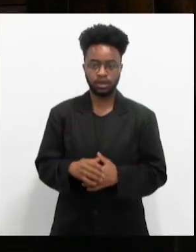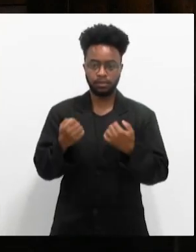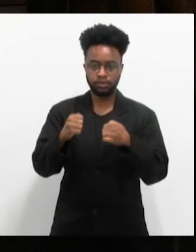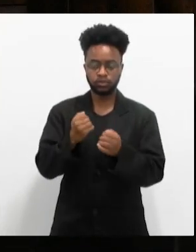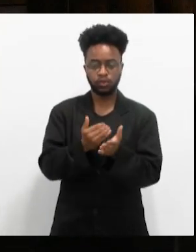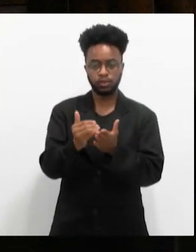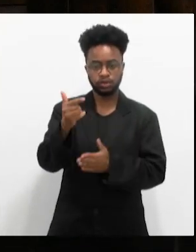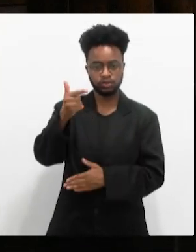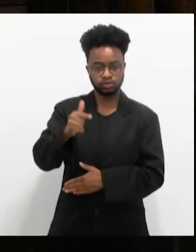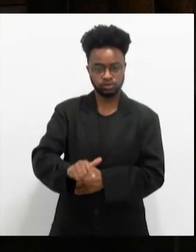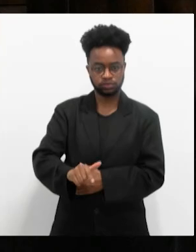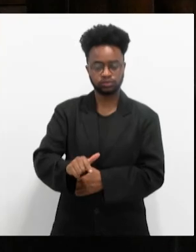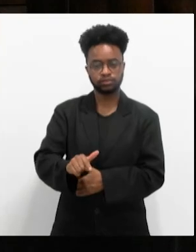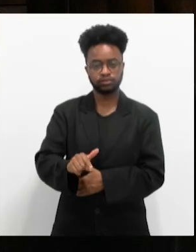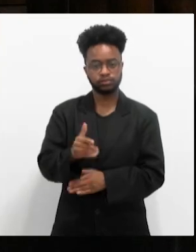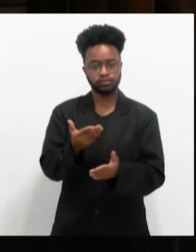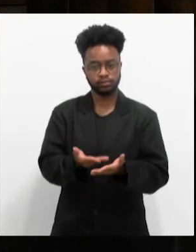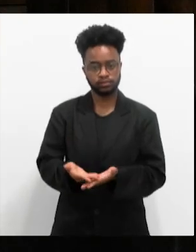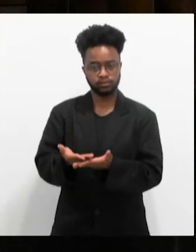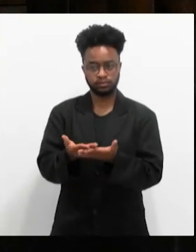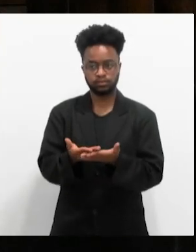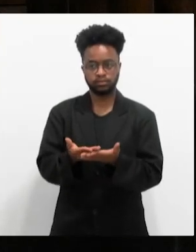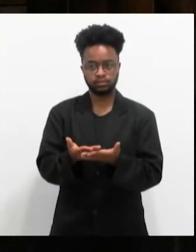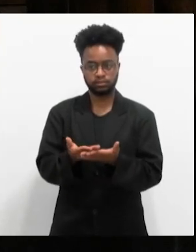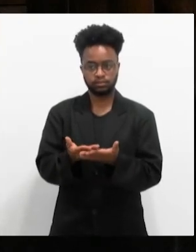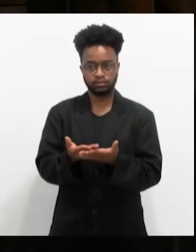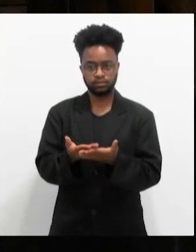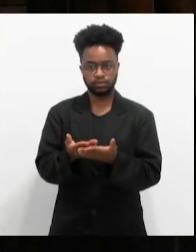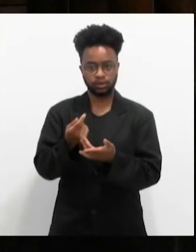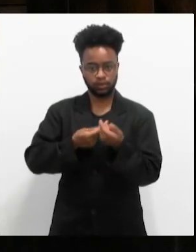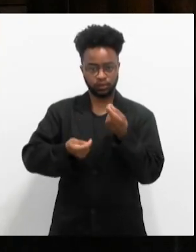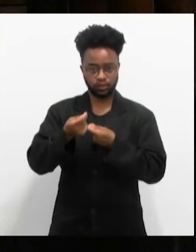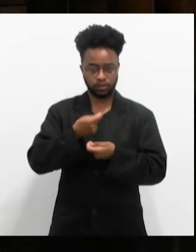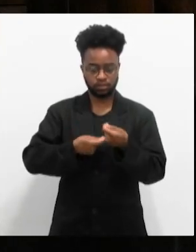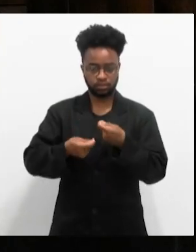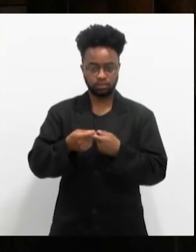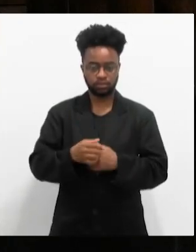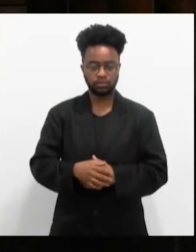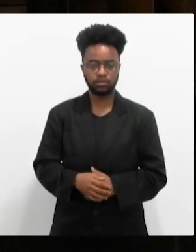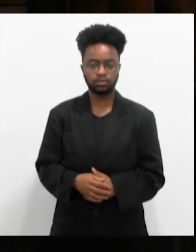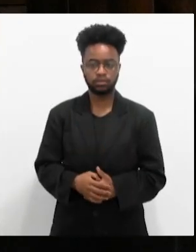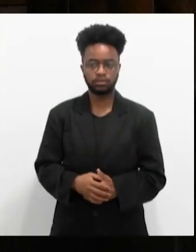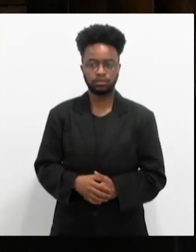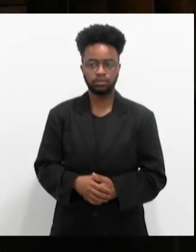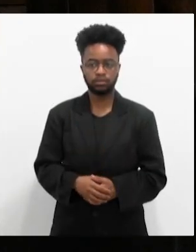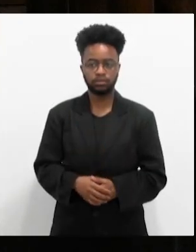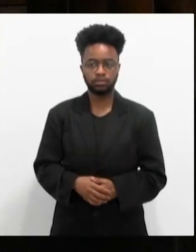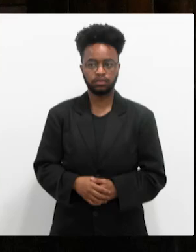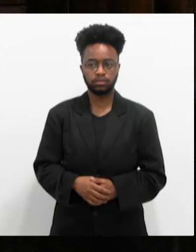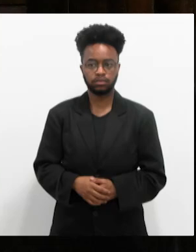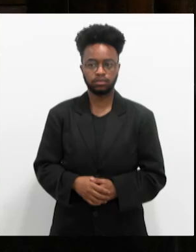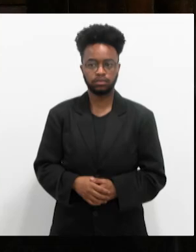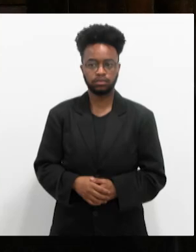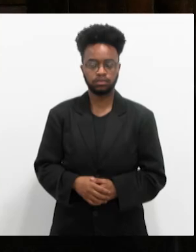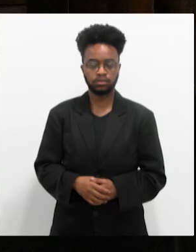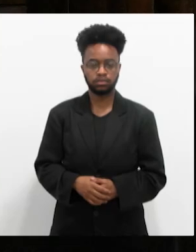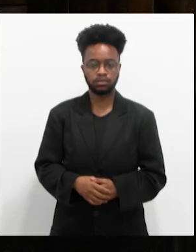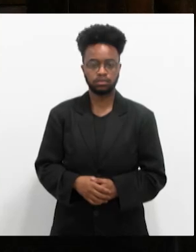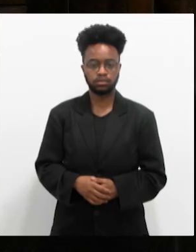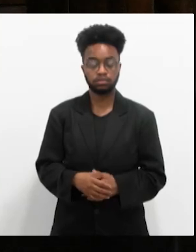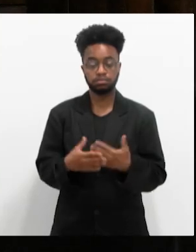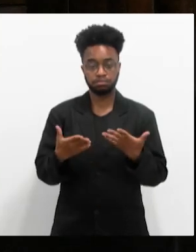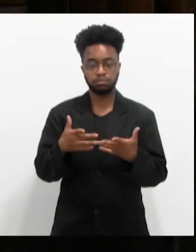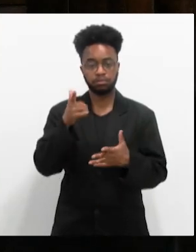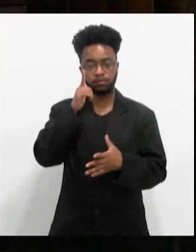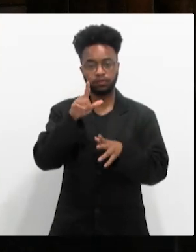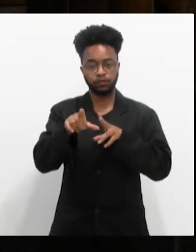zero, estudando economia. E se tornou